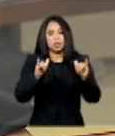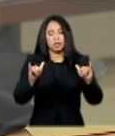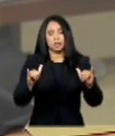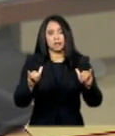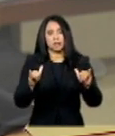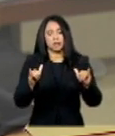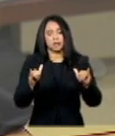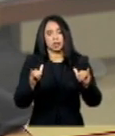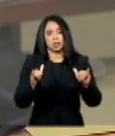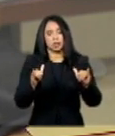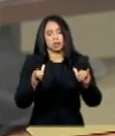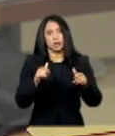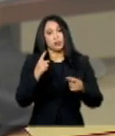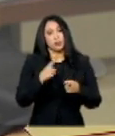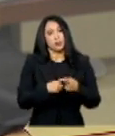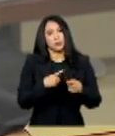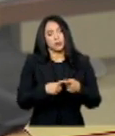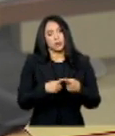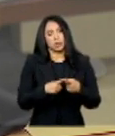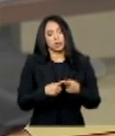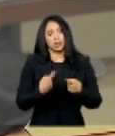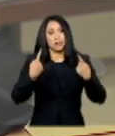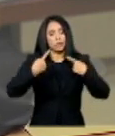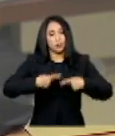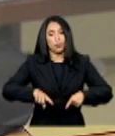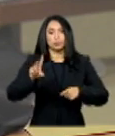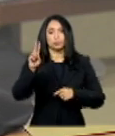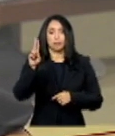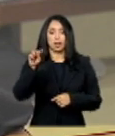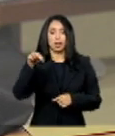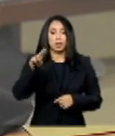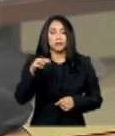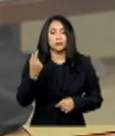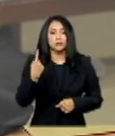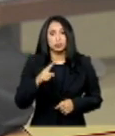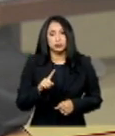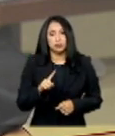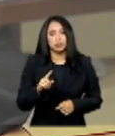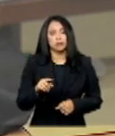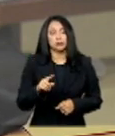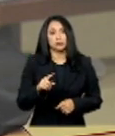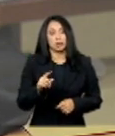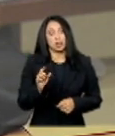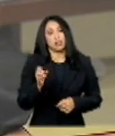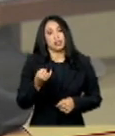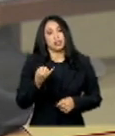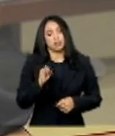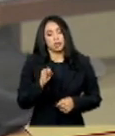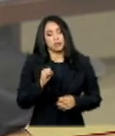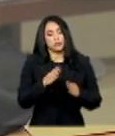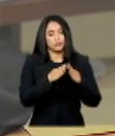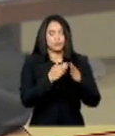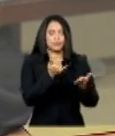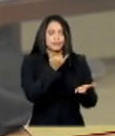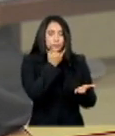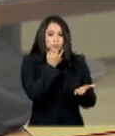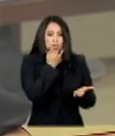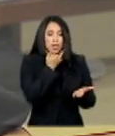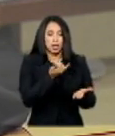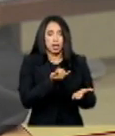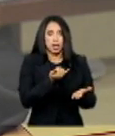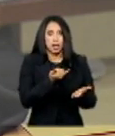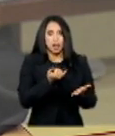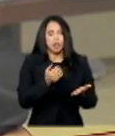invasão sobre a competência da união entender de modo contrário com a devida vênia interpretação